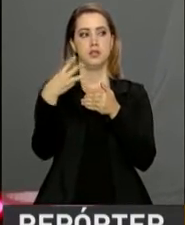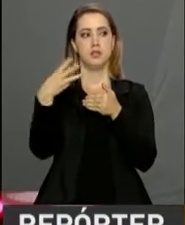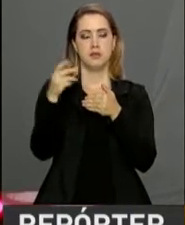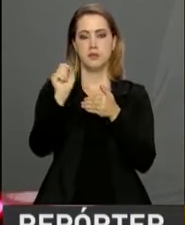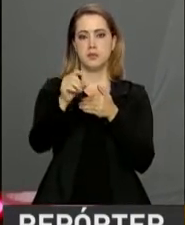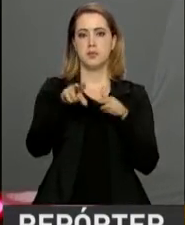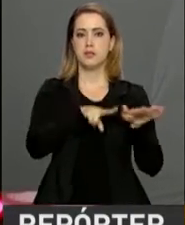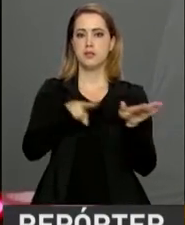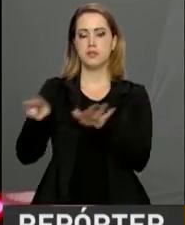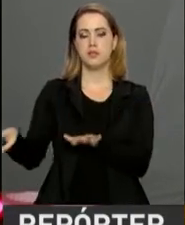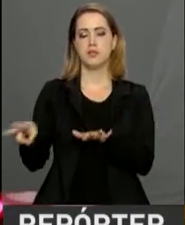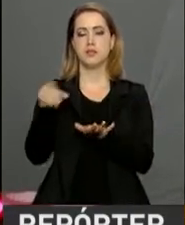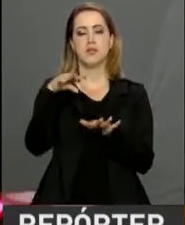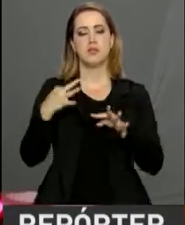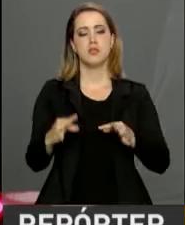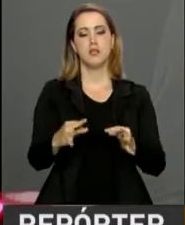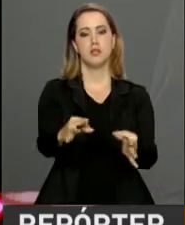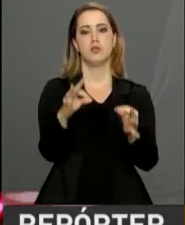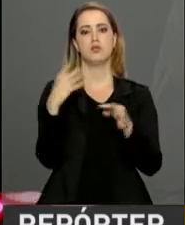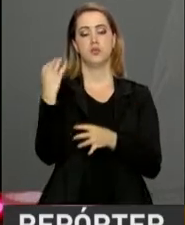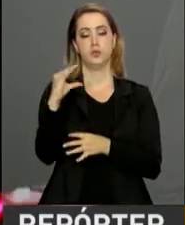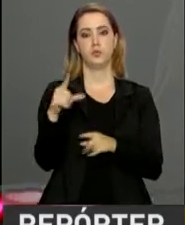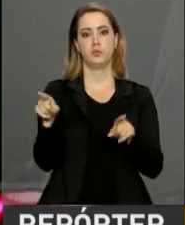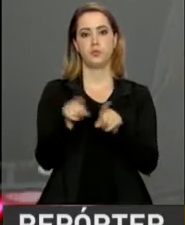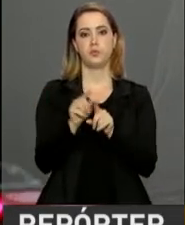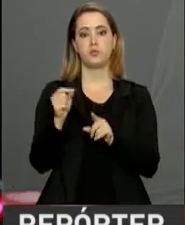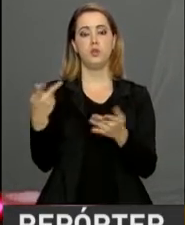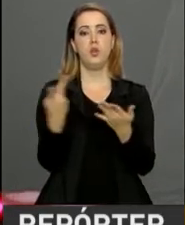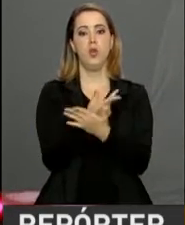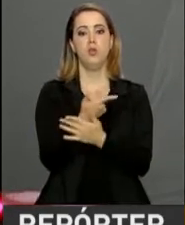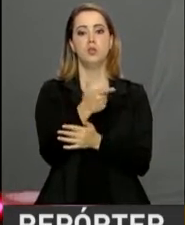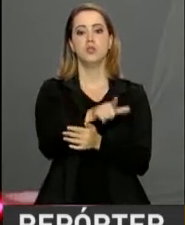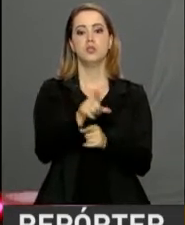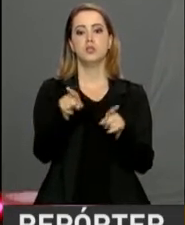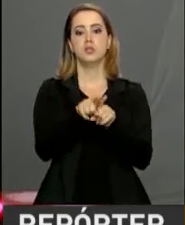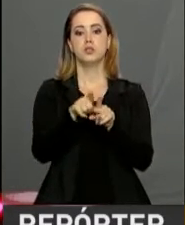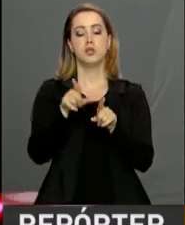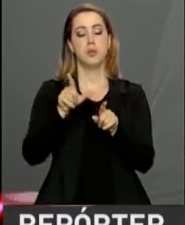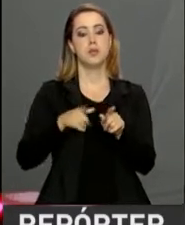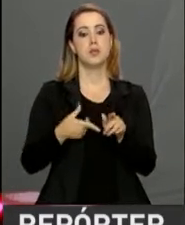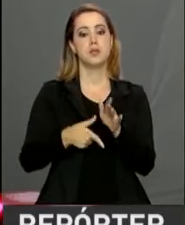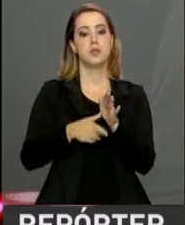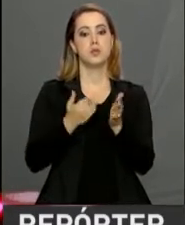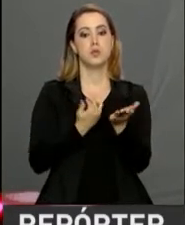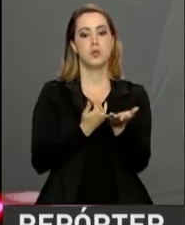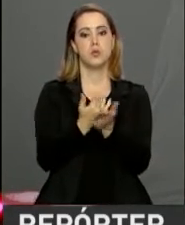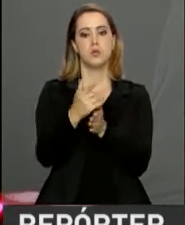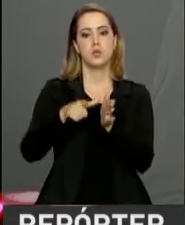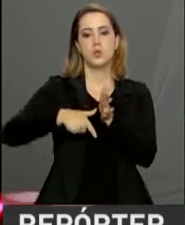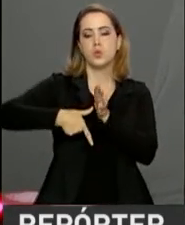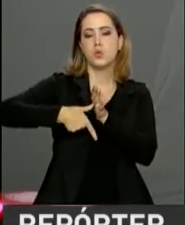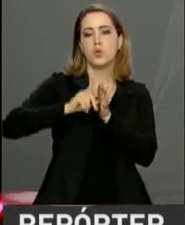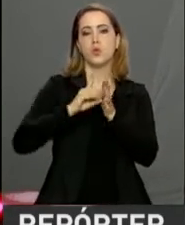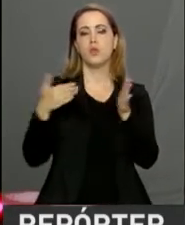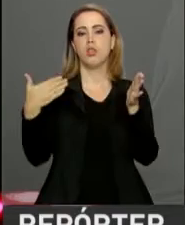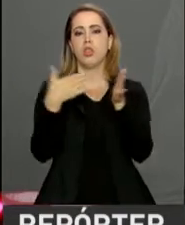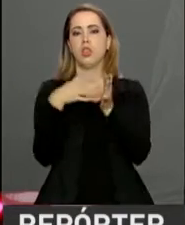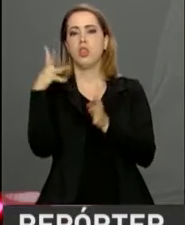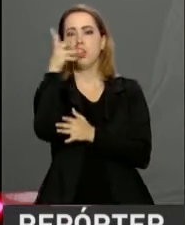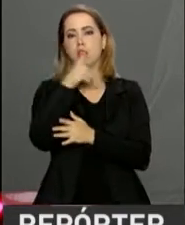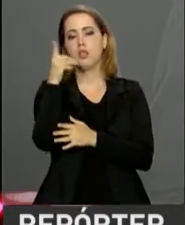nacional de ciência e tecnologia foi agora há pouco mas as atividades começaram desde ontem e vão até o próximo domingo dia